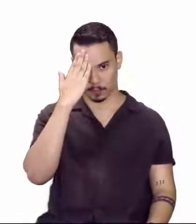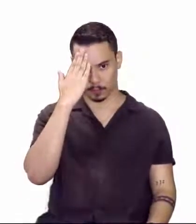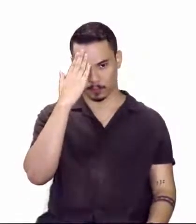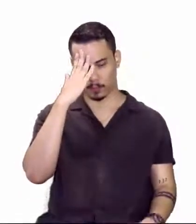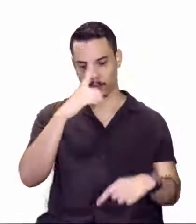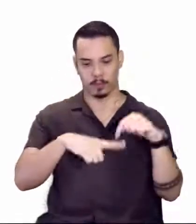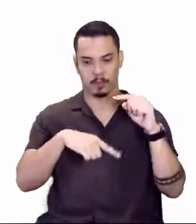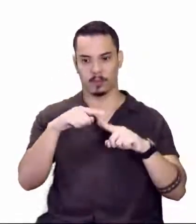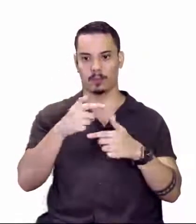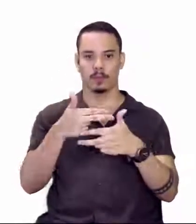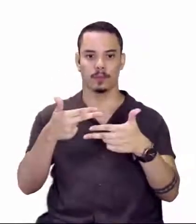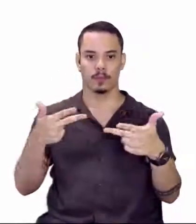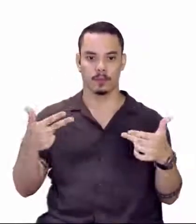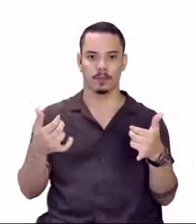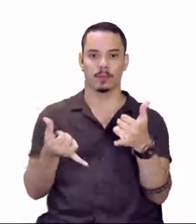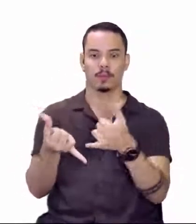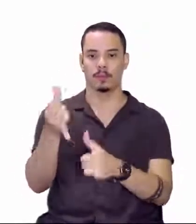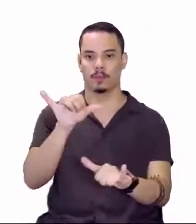propriedades químicas